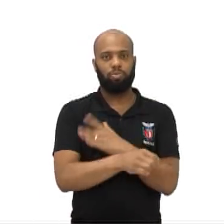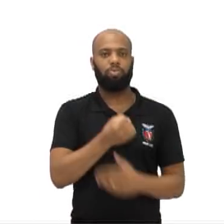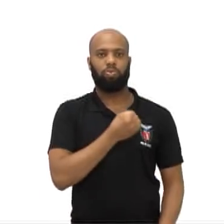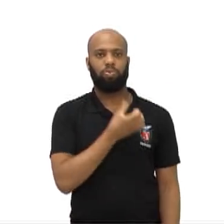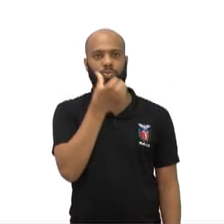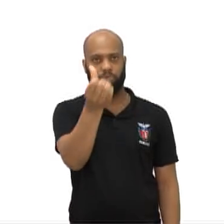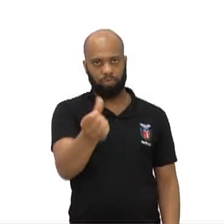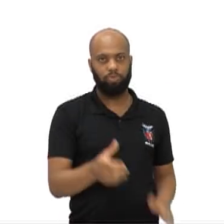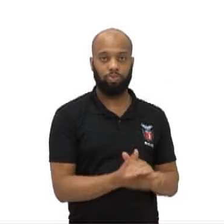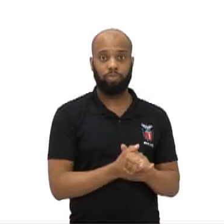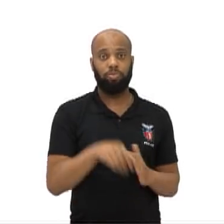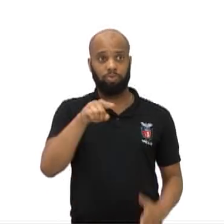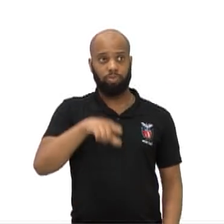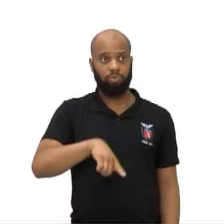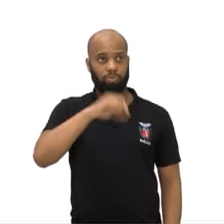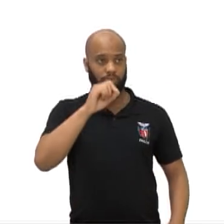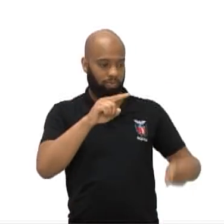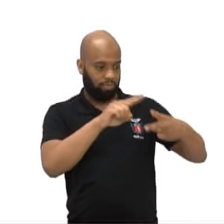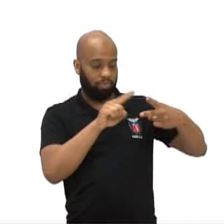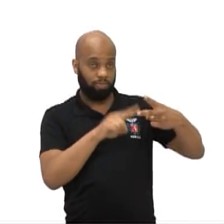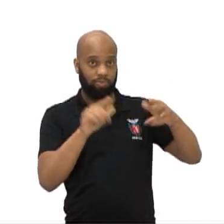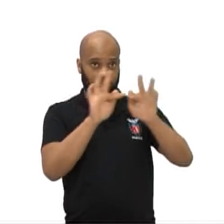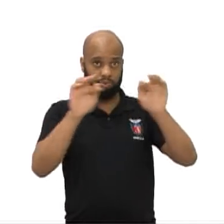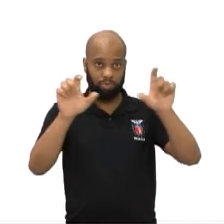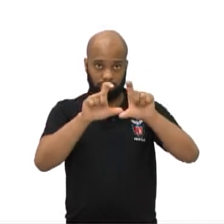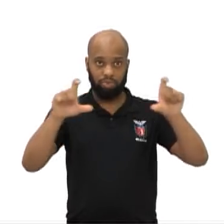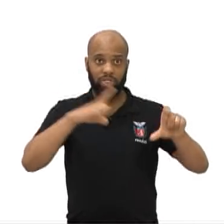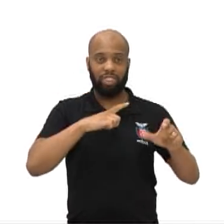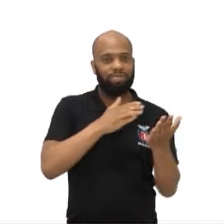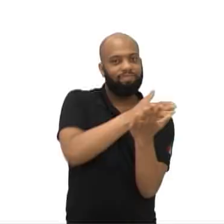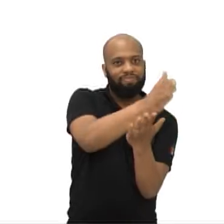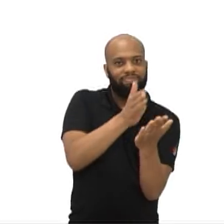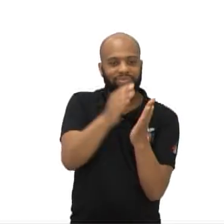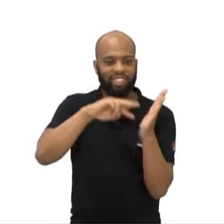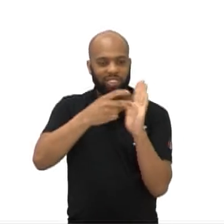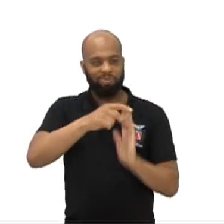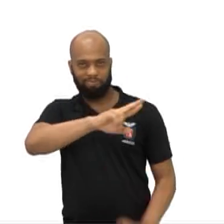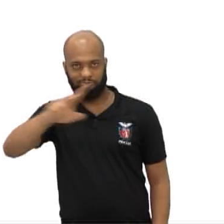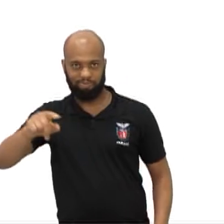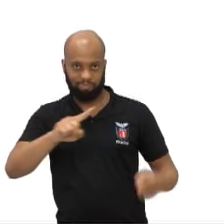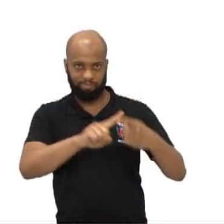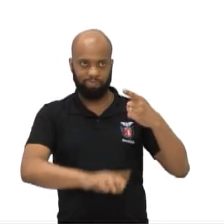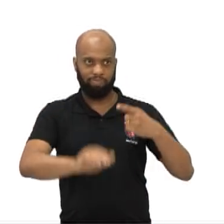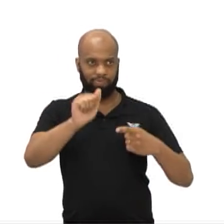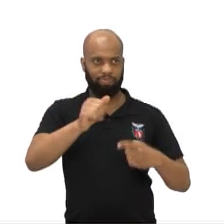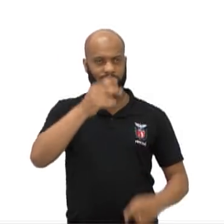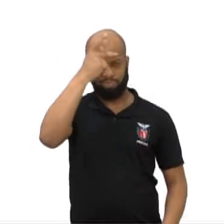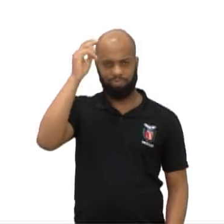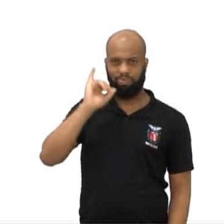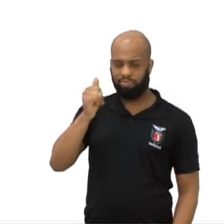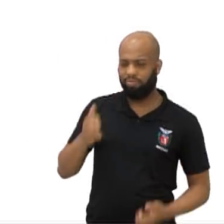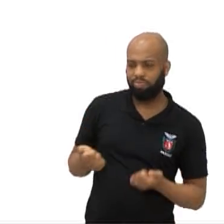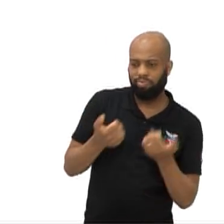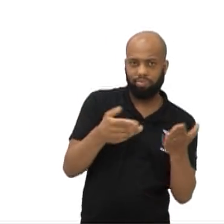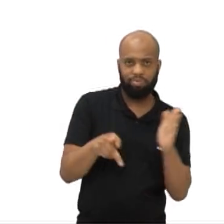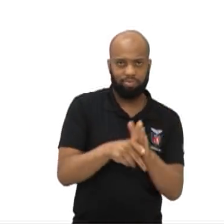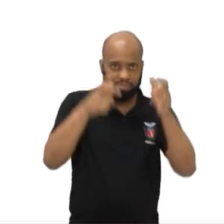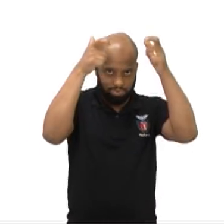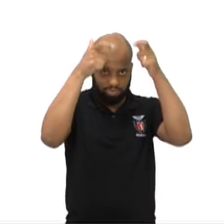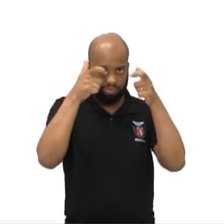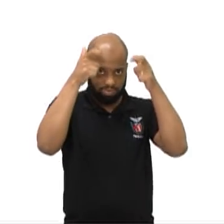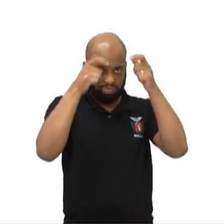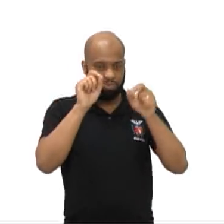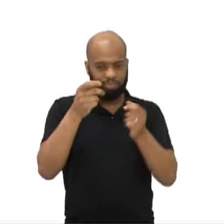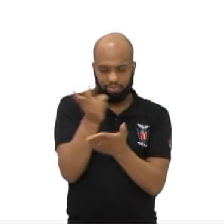6. Assinale a frase abaixo que contém ambiguidade. Letra A. O narrador entregou ao Pequeno Príncipe